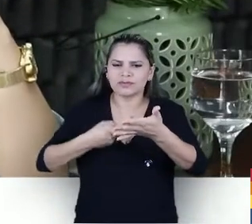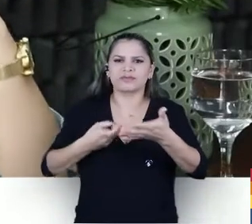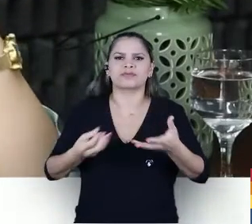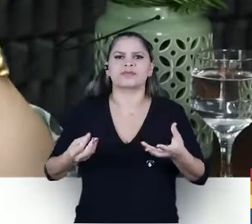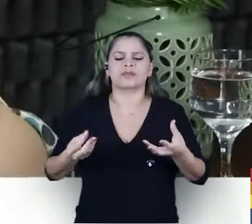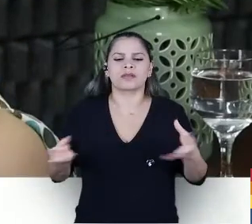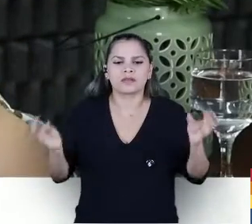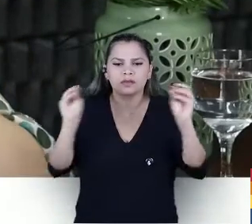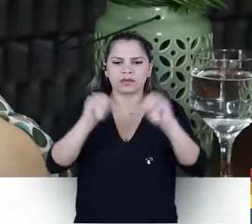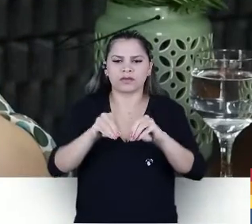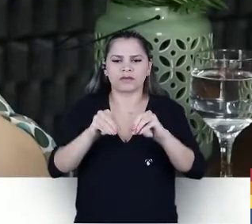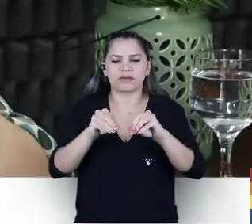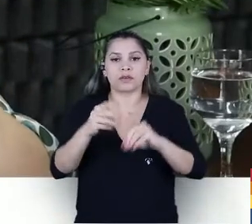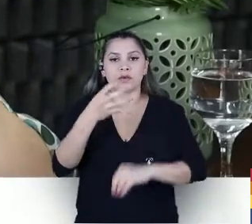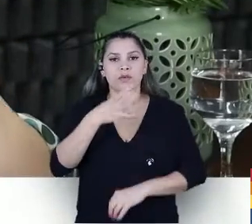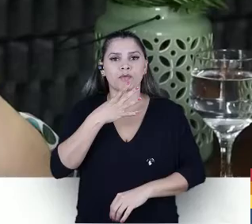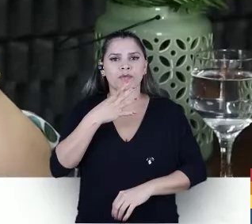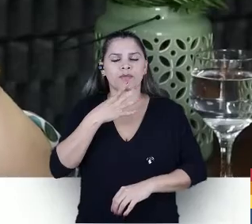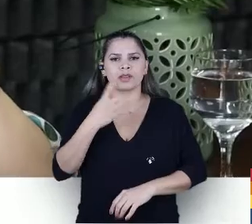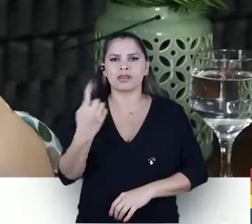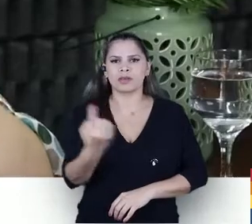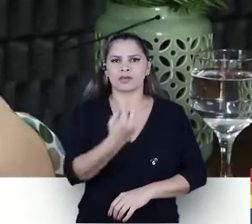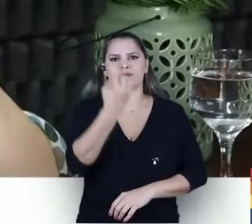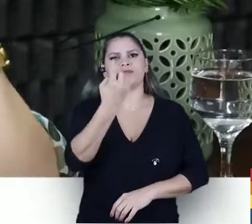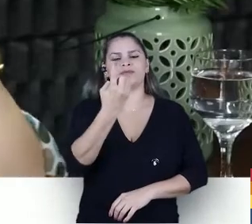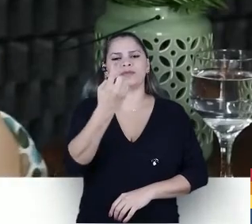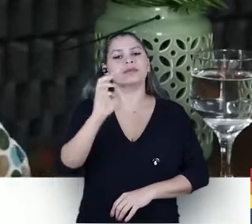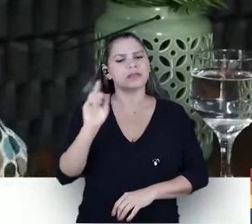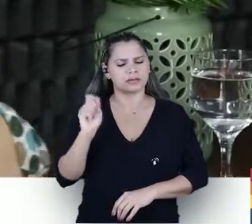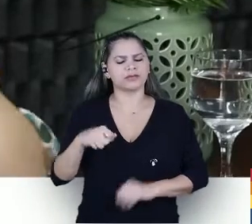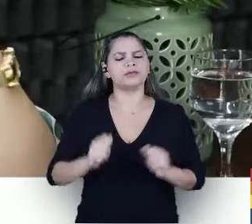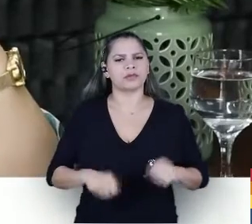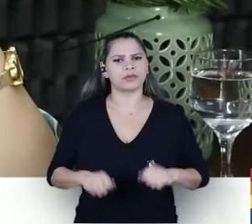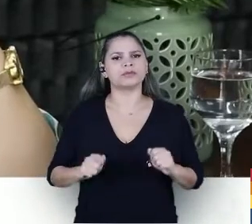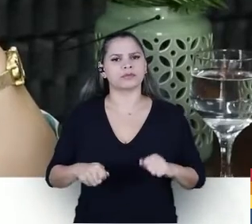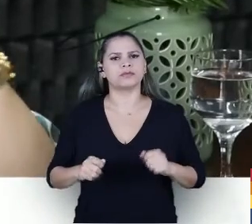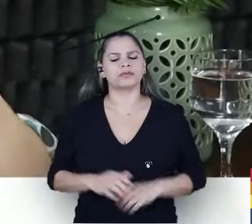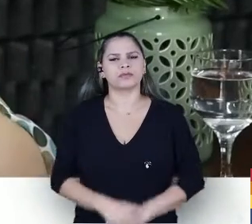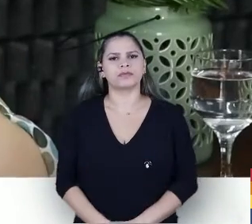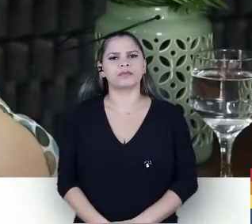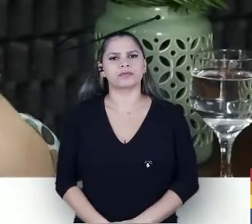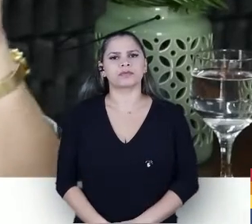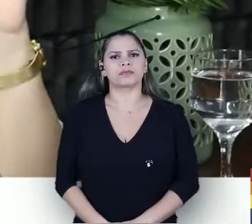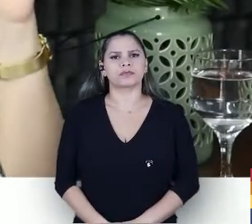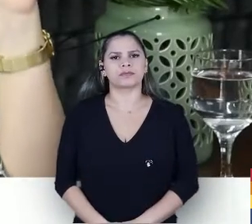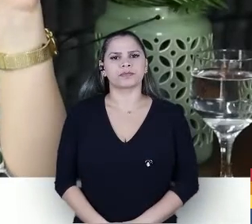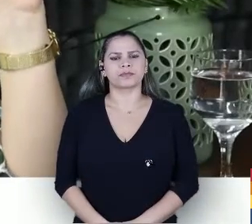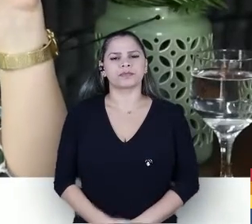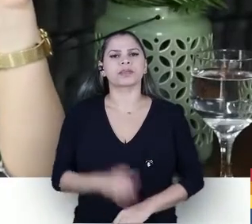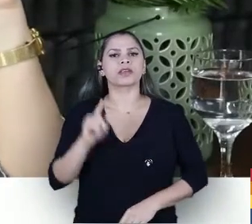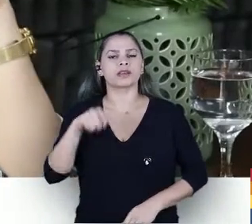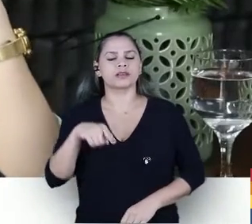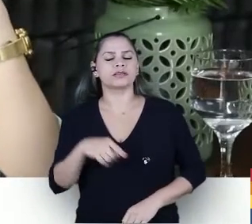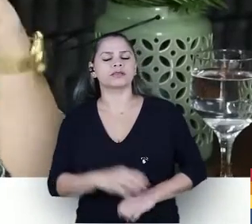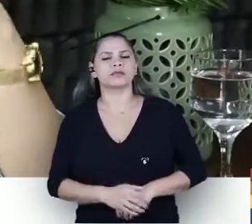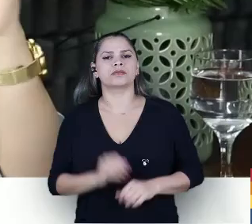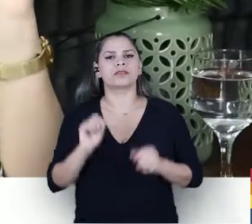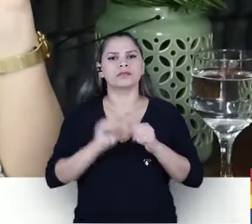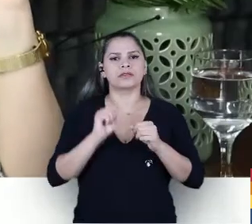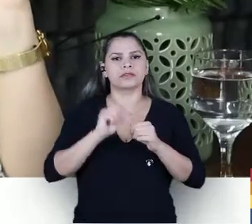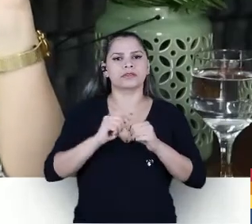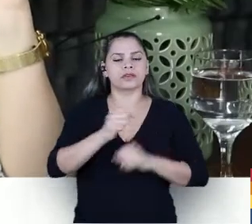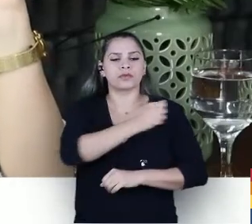aluno perceba que todos esses componentes eles estão em conjunto, que o conhecimento é um só, né? Então,